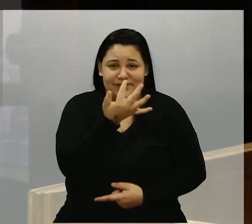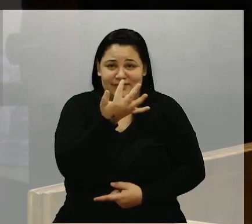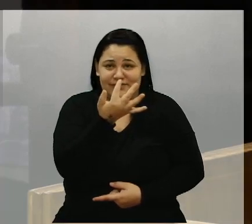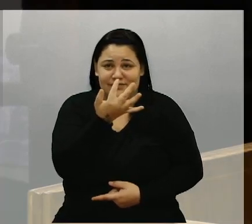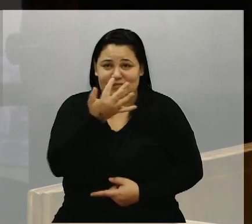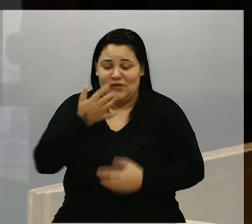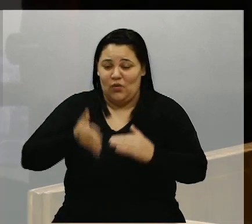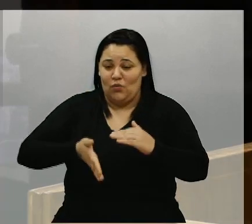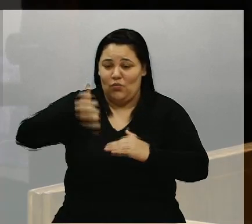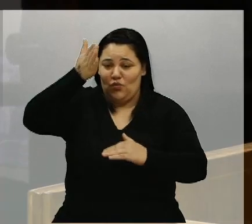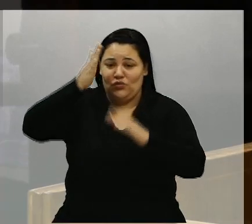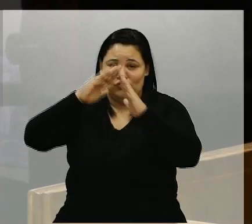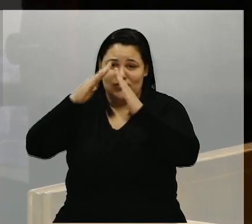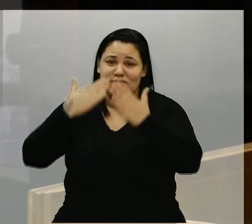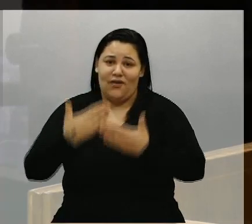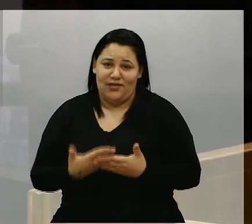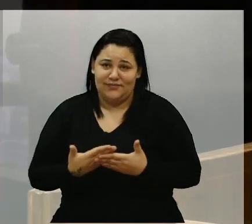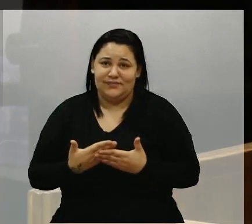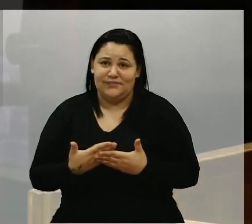muro de uma escola